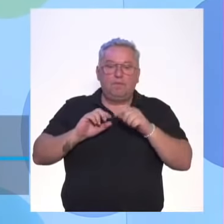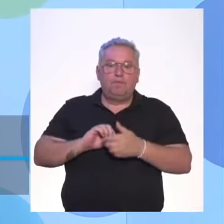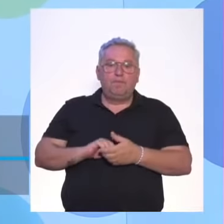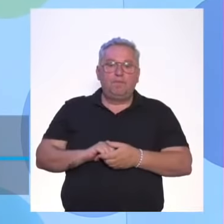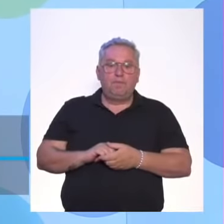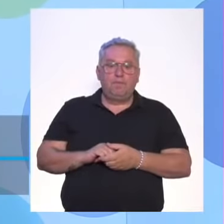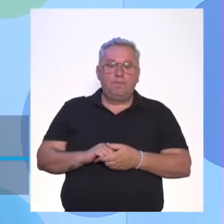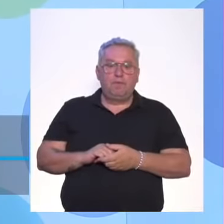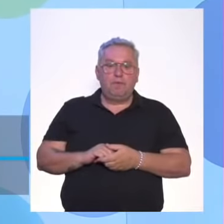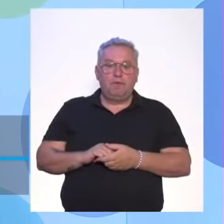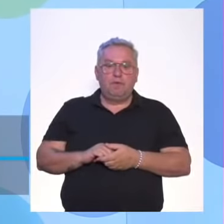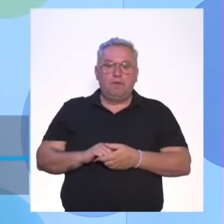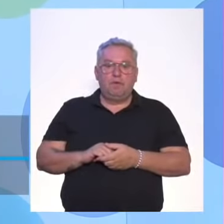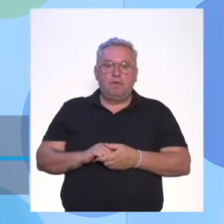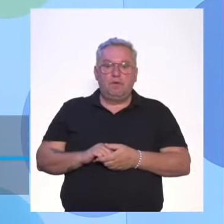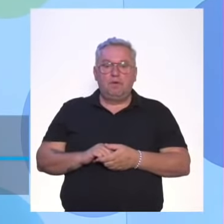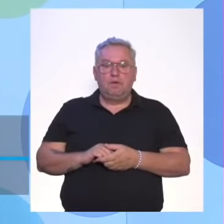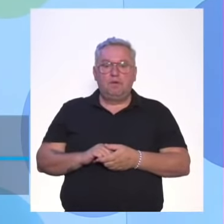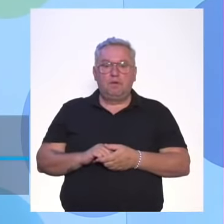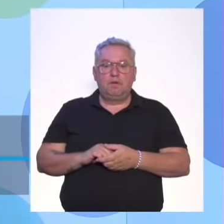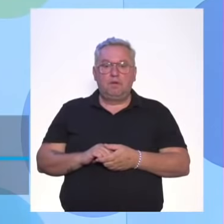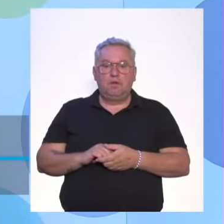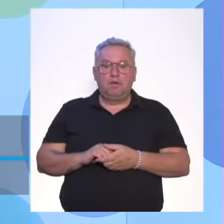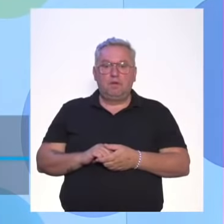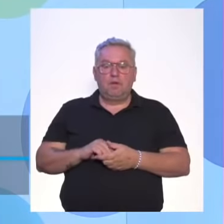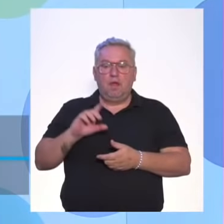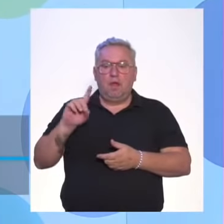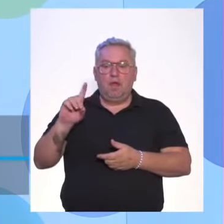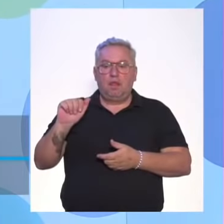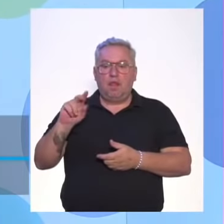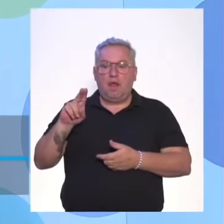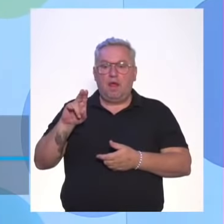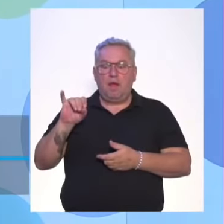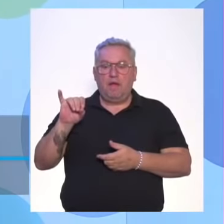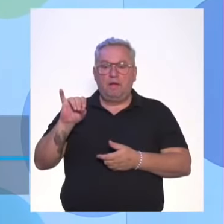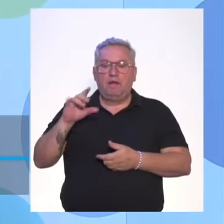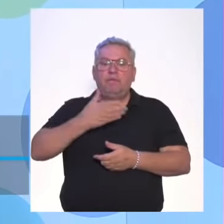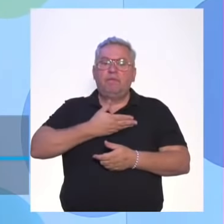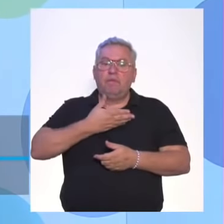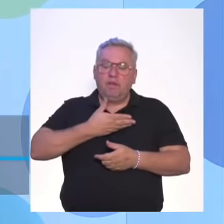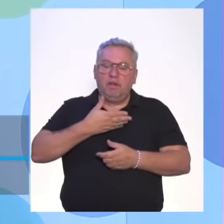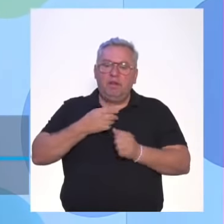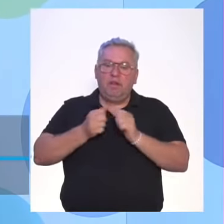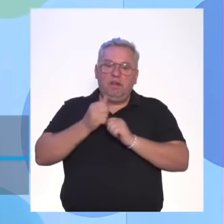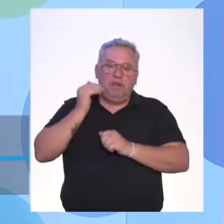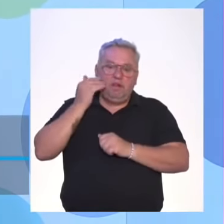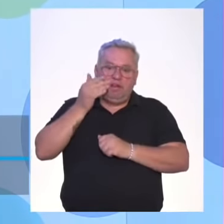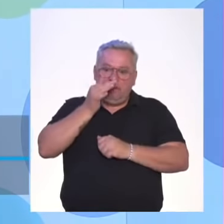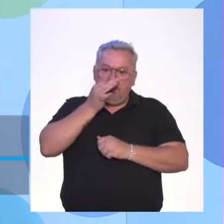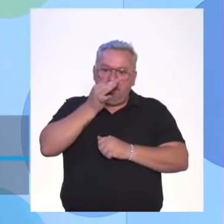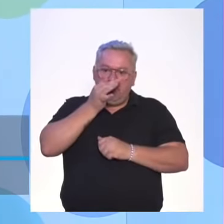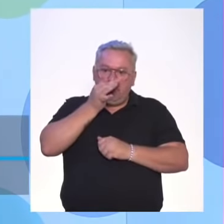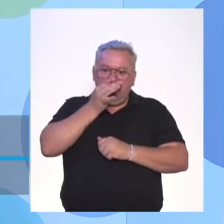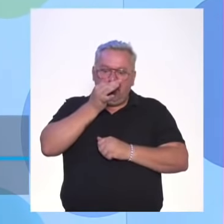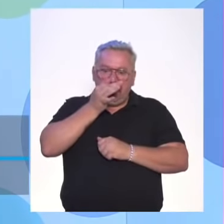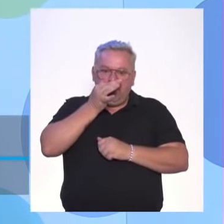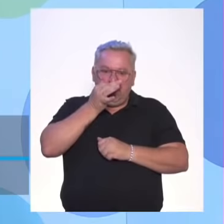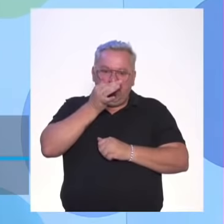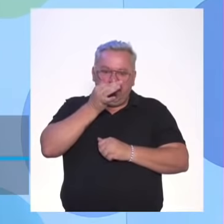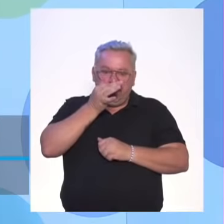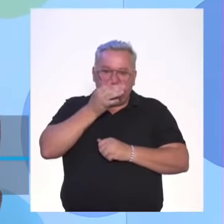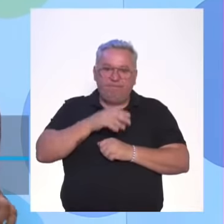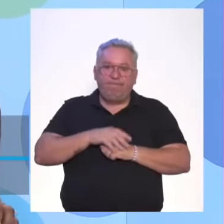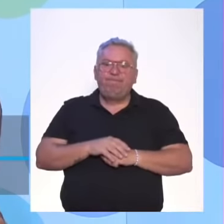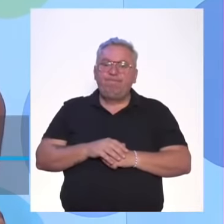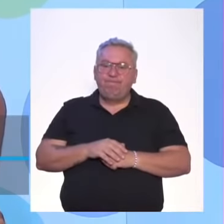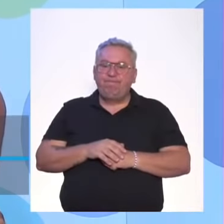chama que a aluna o aluno Davi Henrique e colocou a amizade com a Rosa eu tô achando que eu tô lendo as respostas